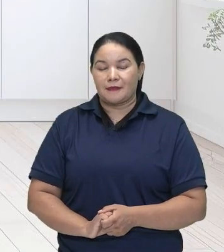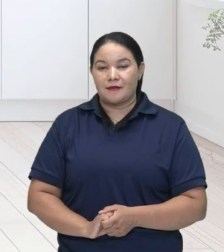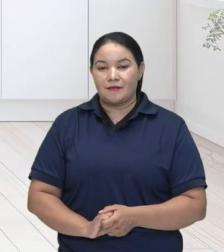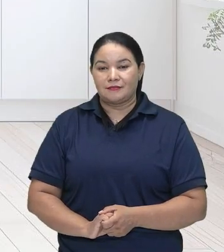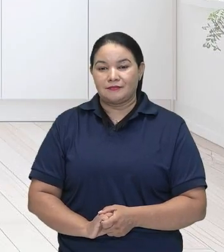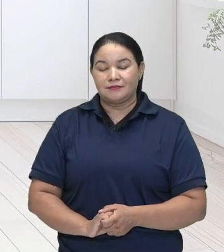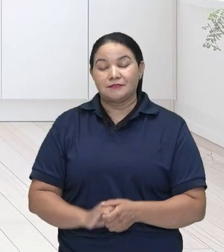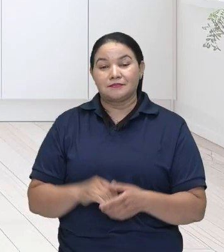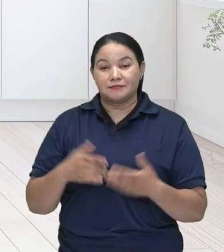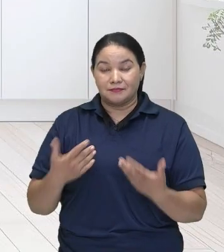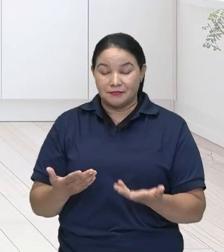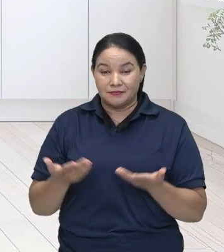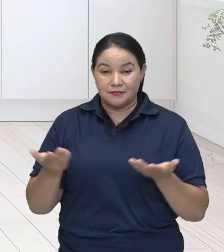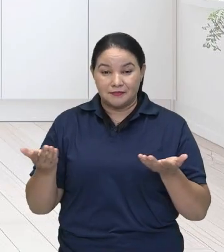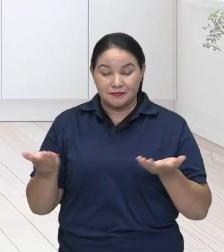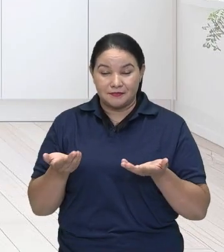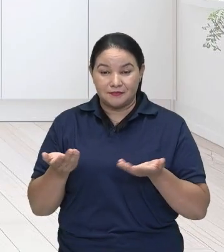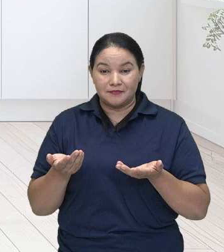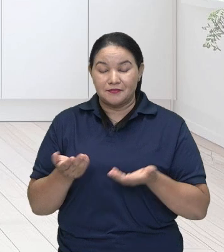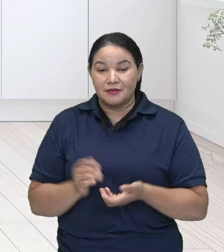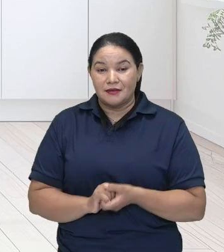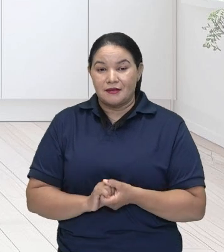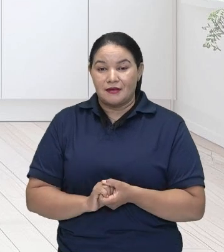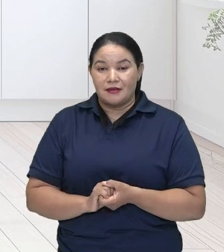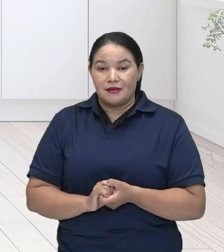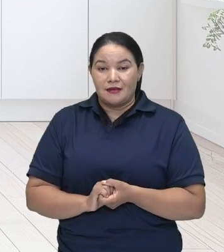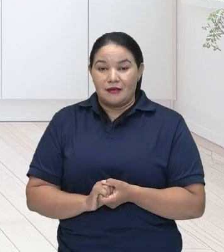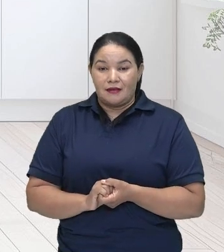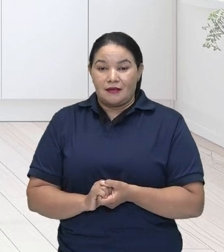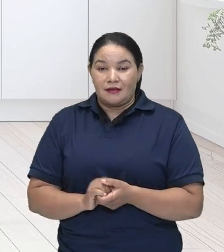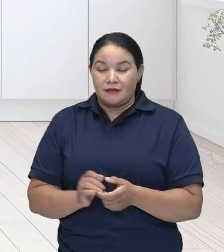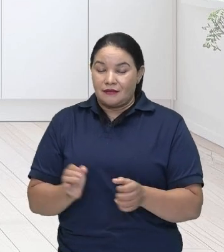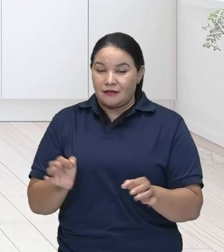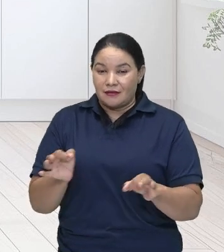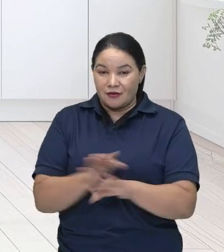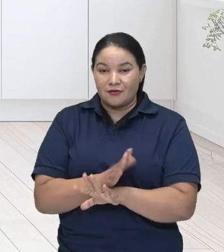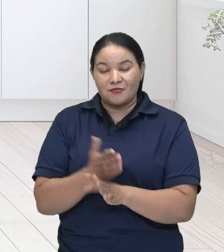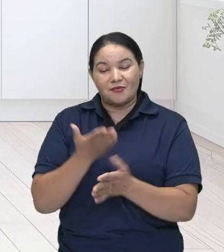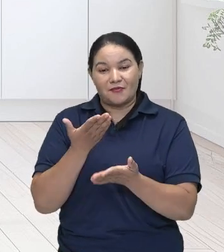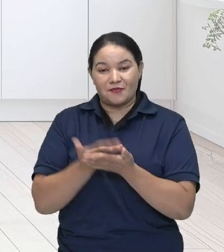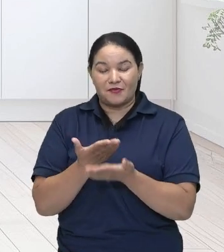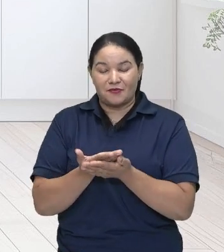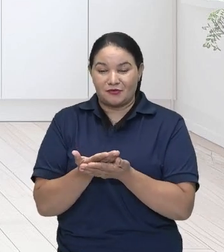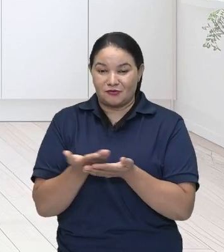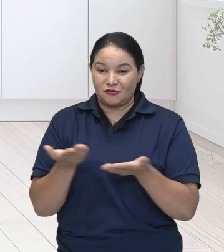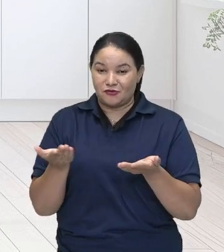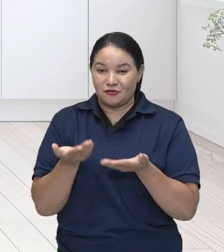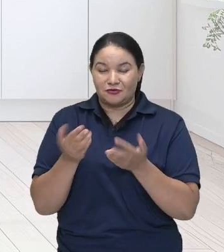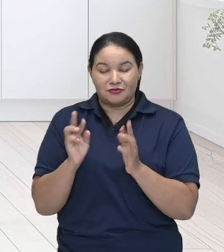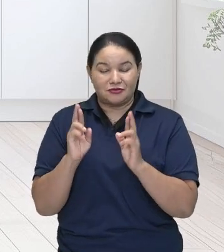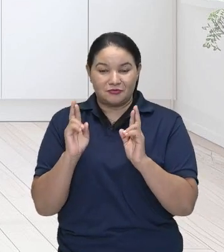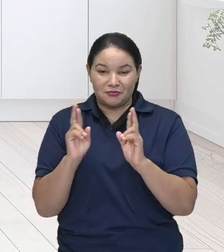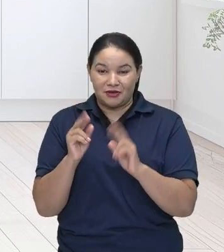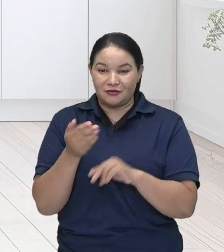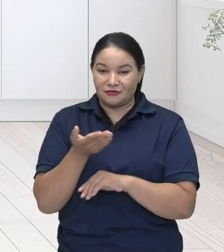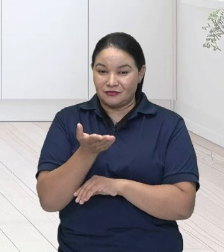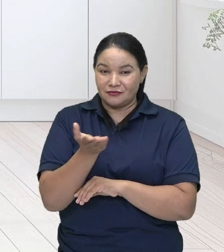E assim, meus queridos, eu termino a nossa aula de hoje, né? Eu espero que